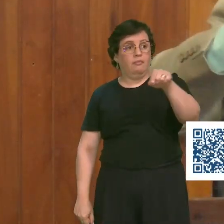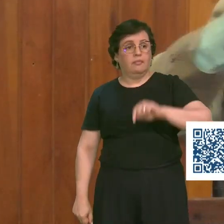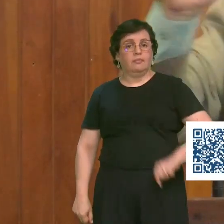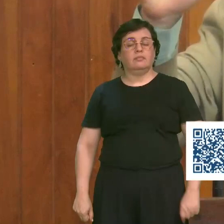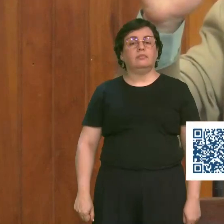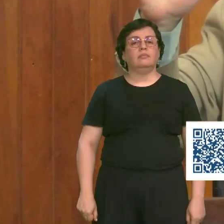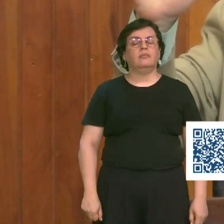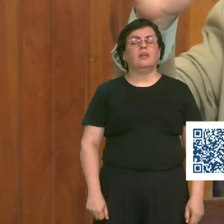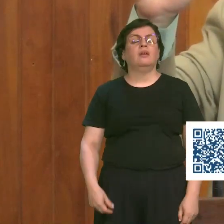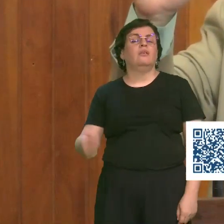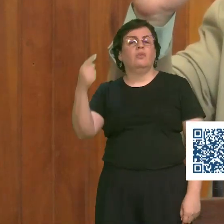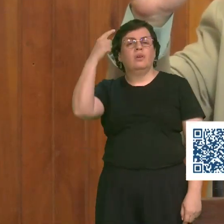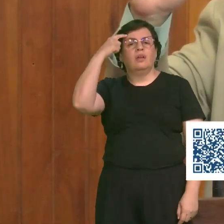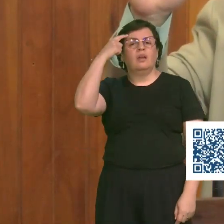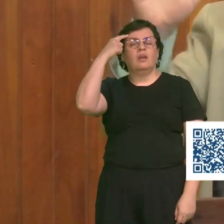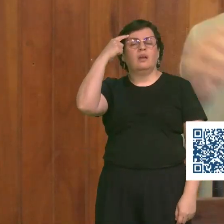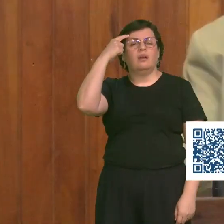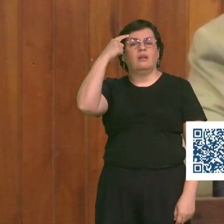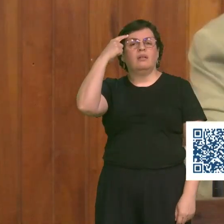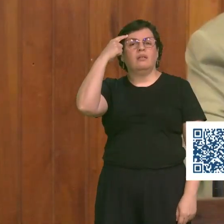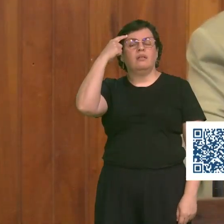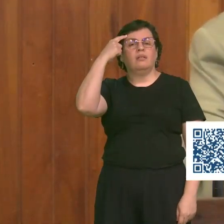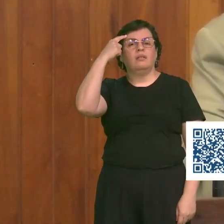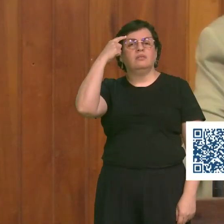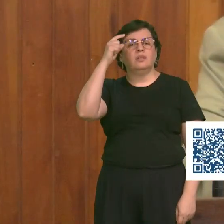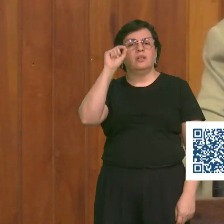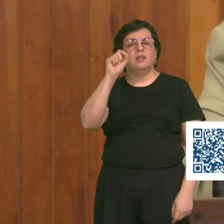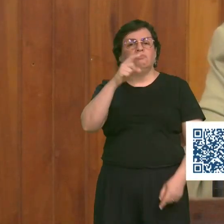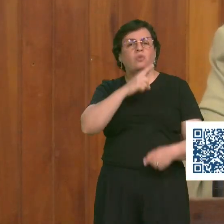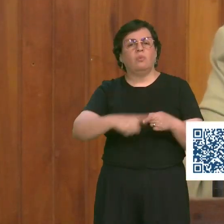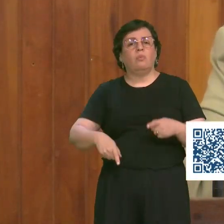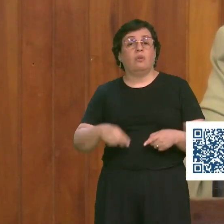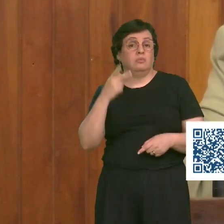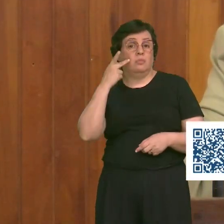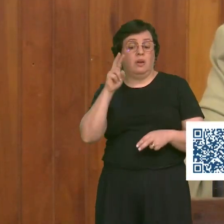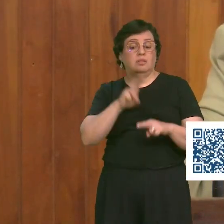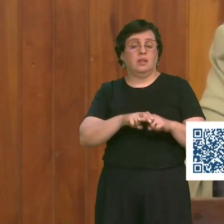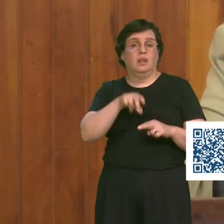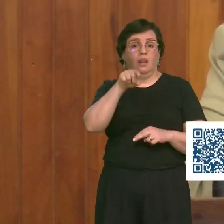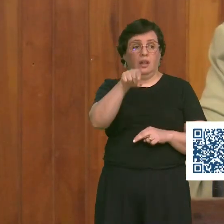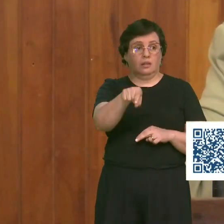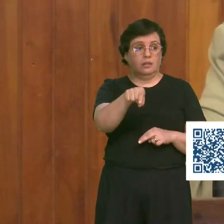e o que eu acho inadmissível para sentar aqui